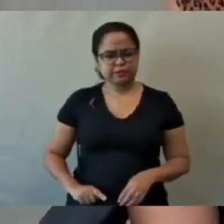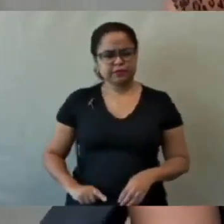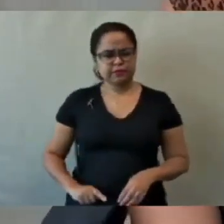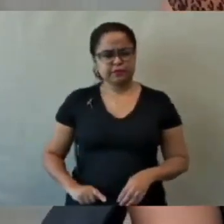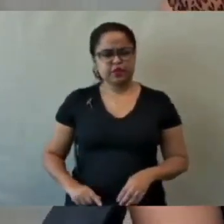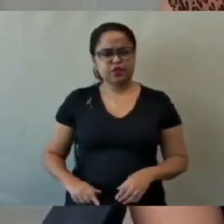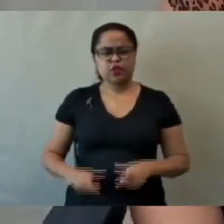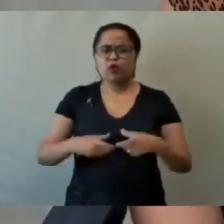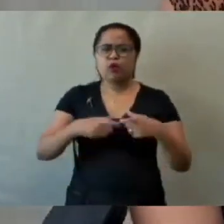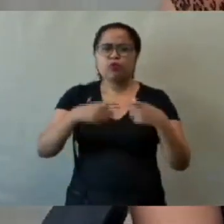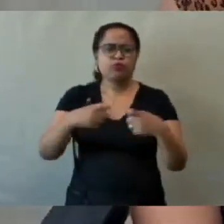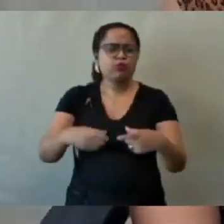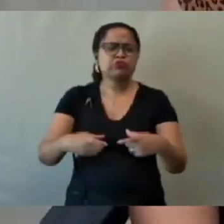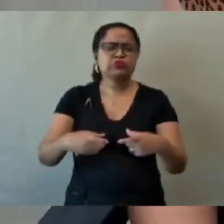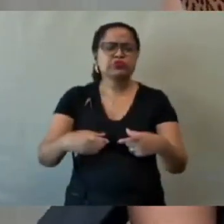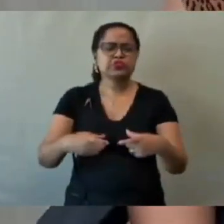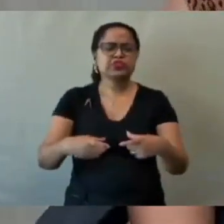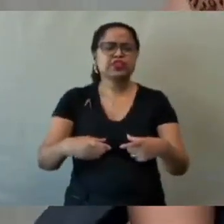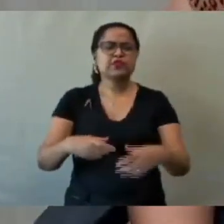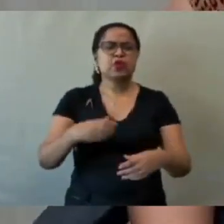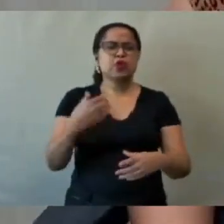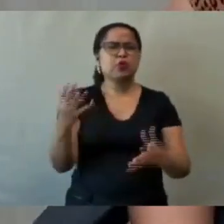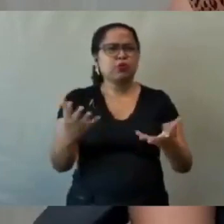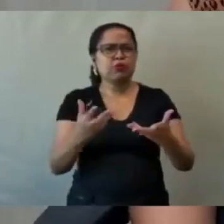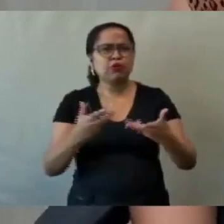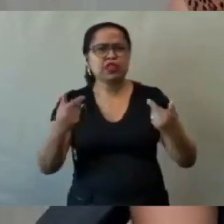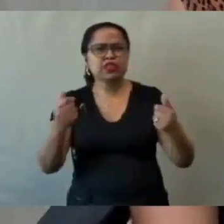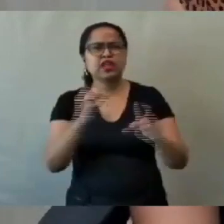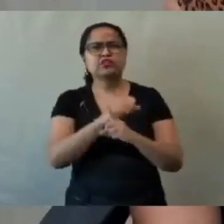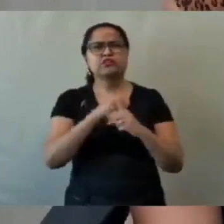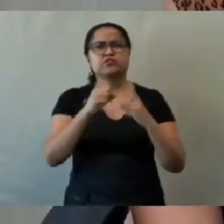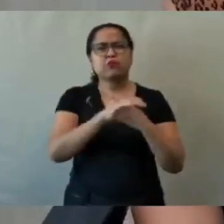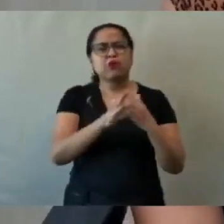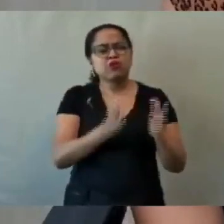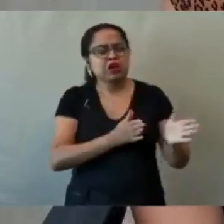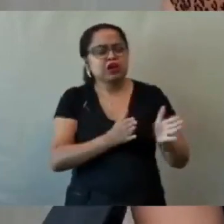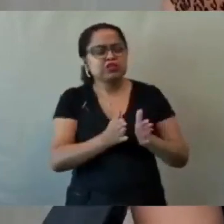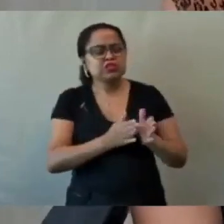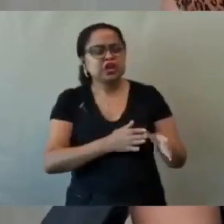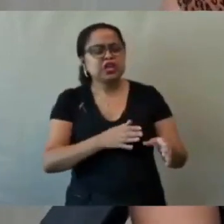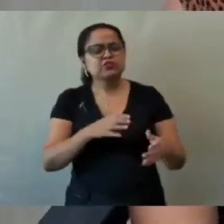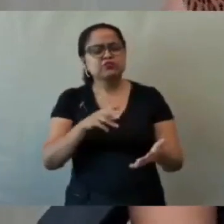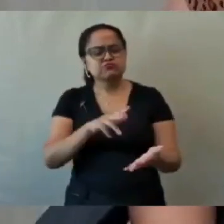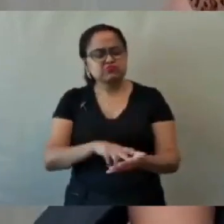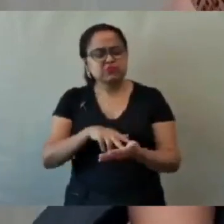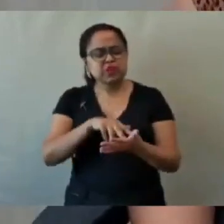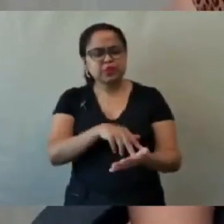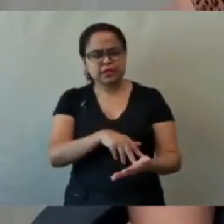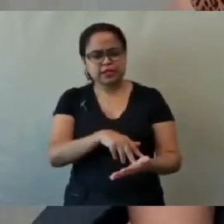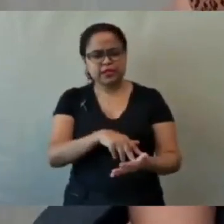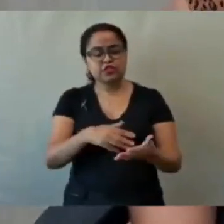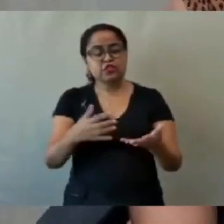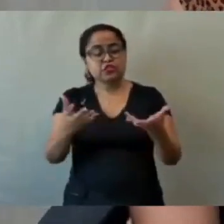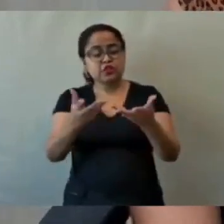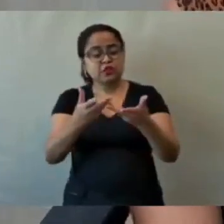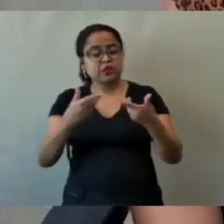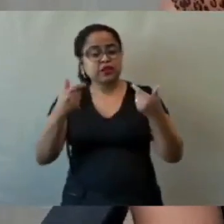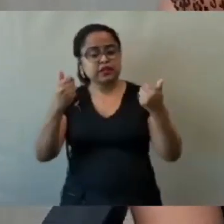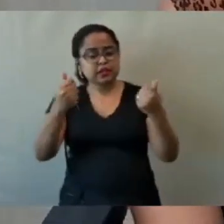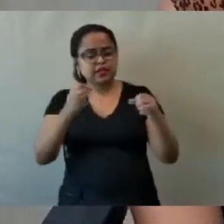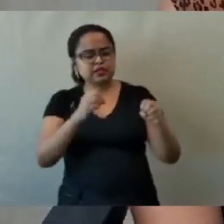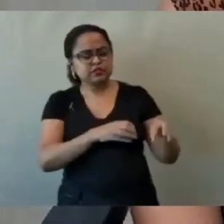de educação pública, de qualidade social, de acesso, de permanência, né, de qualidade dessa educação que é